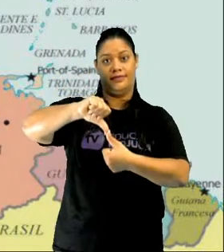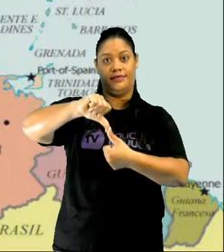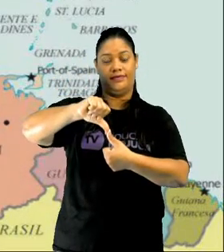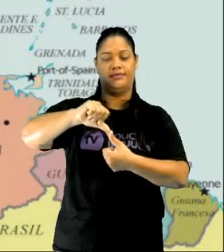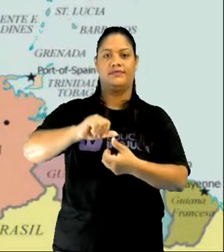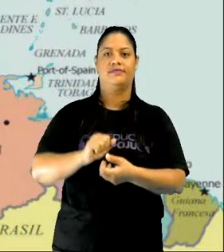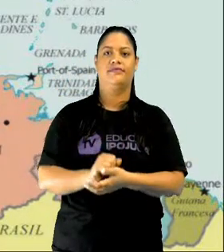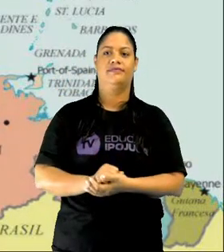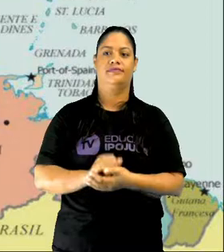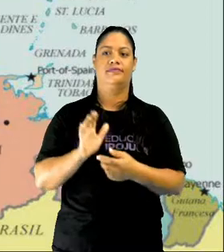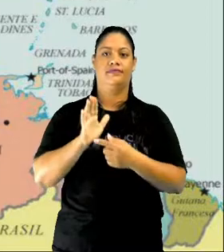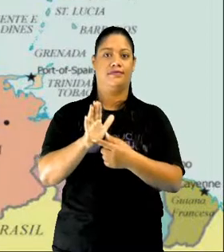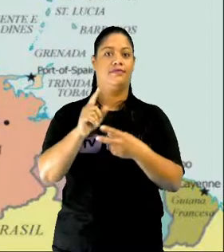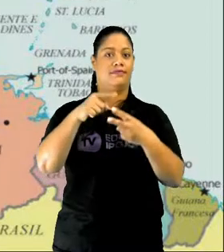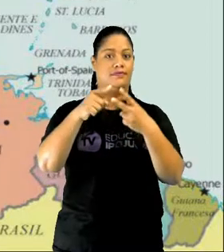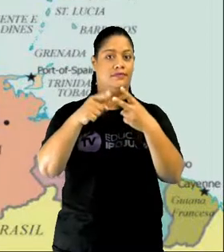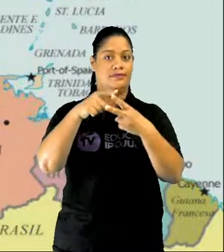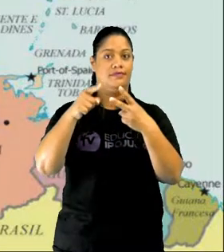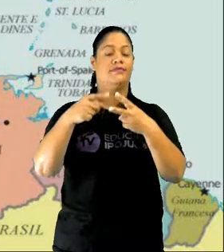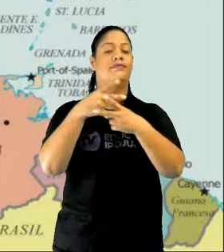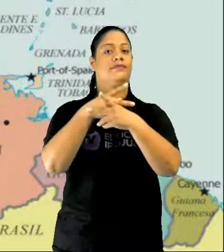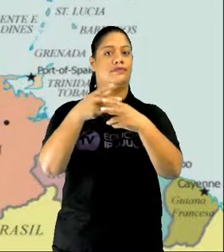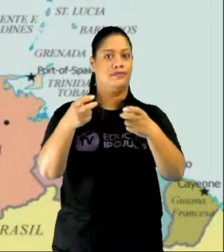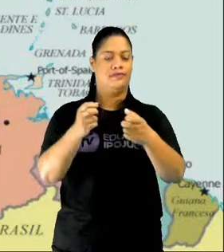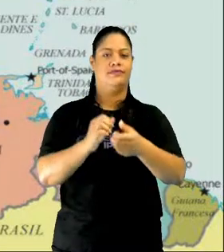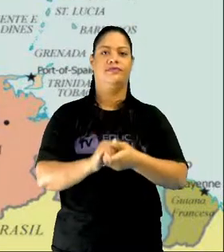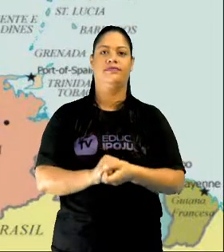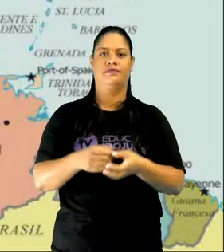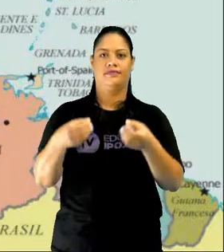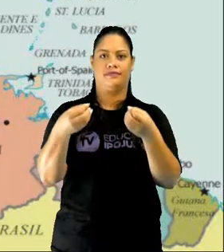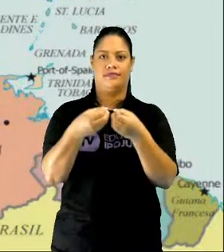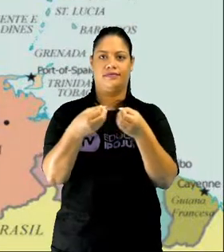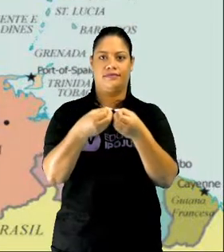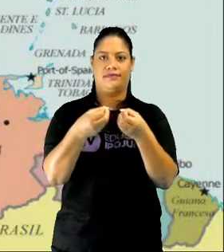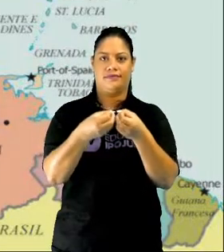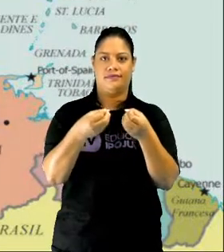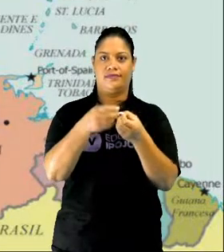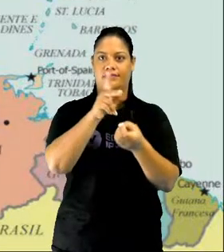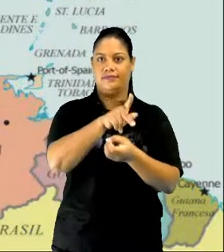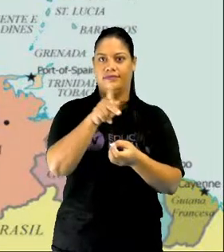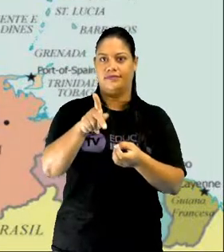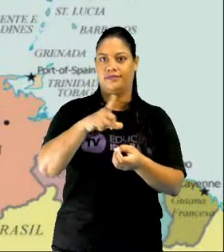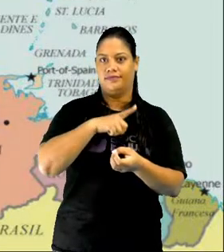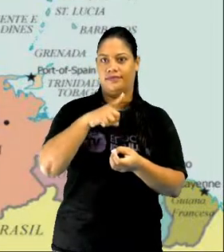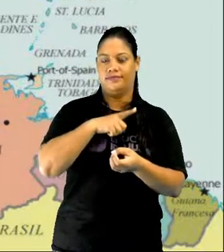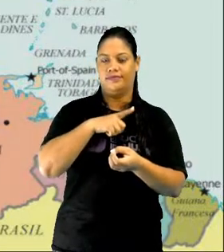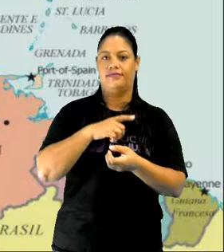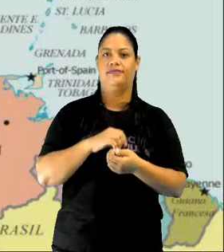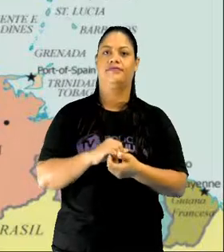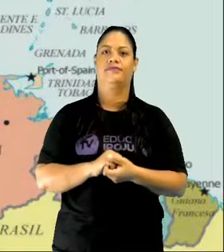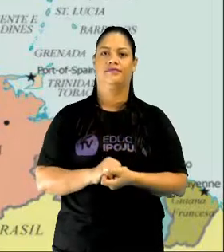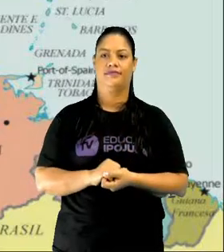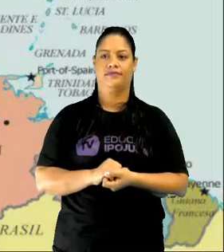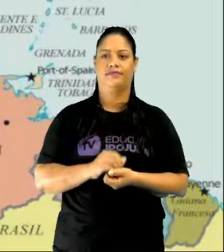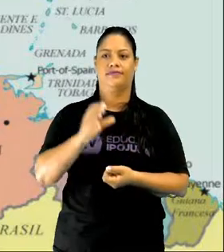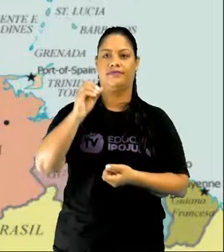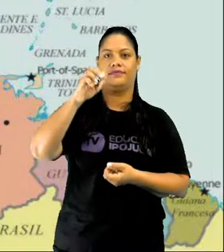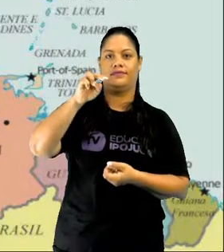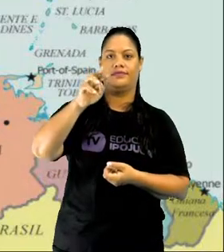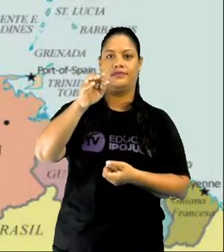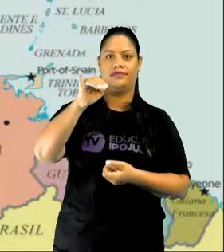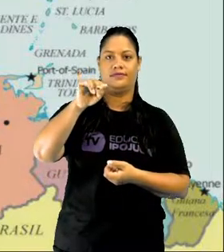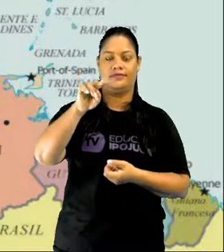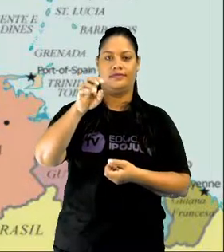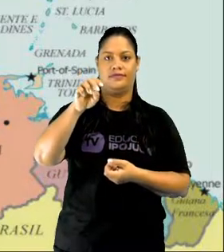dá destaque para duas coisas. Primeiro, aqui pertinho de mim, a gente tem a parte continental